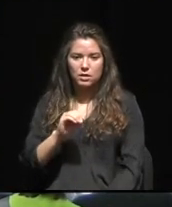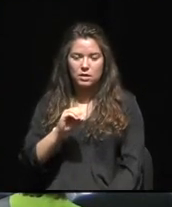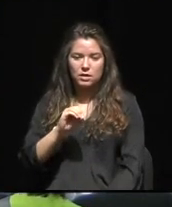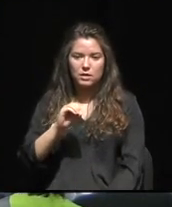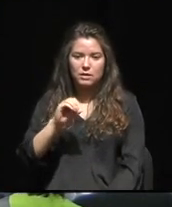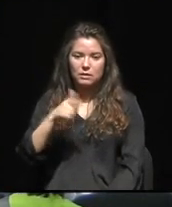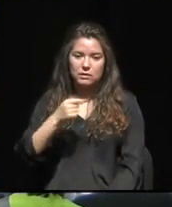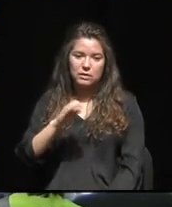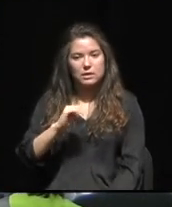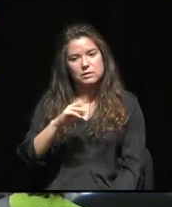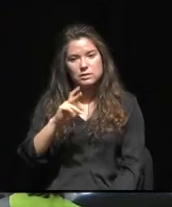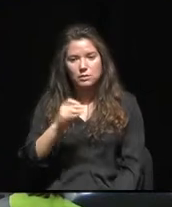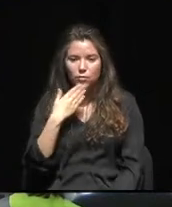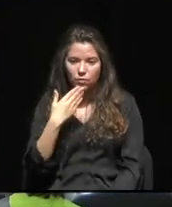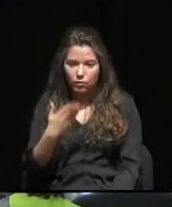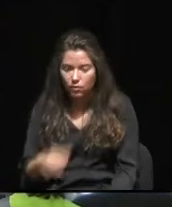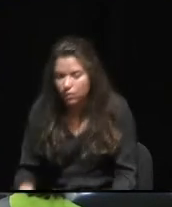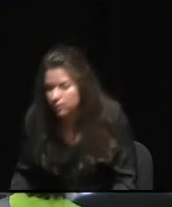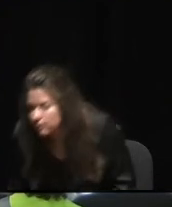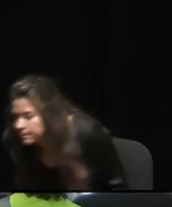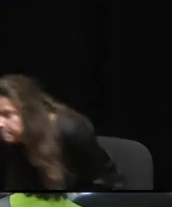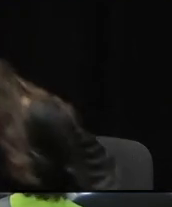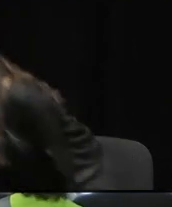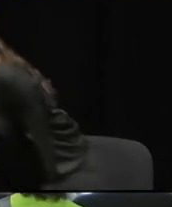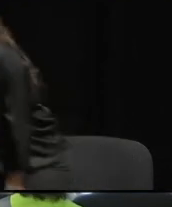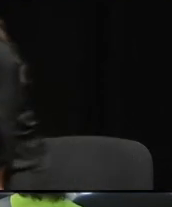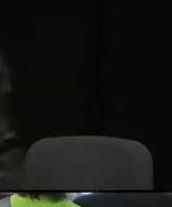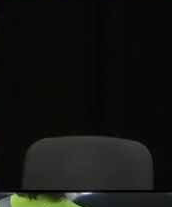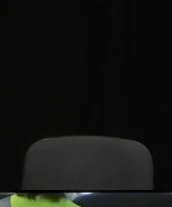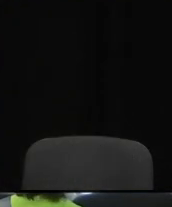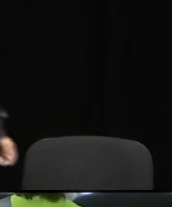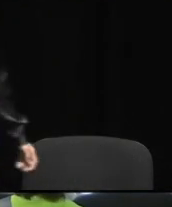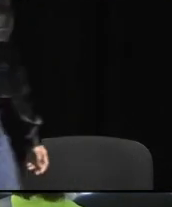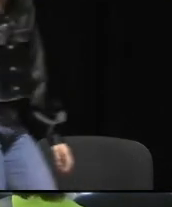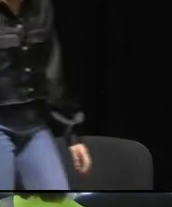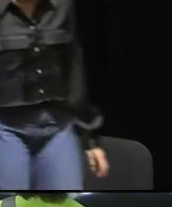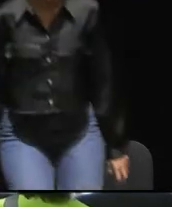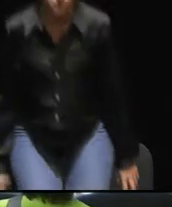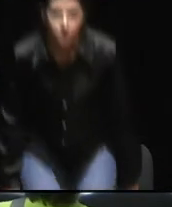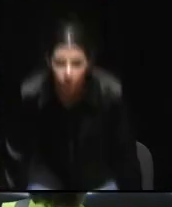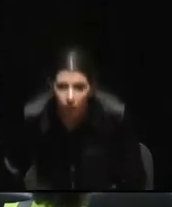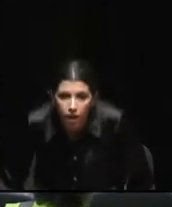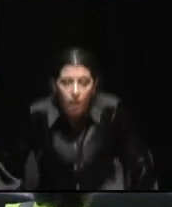angélique da Teresa para que